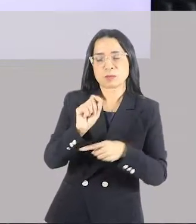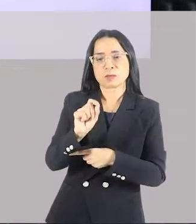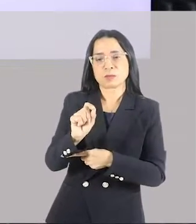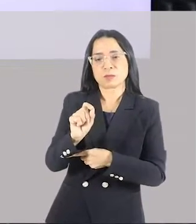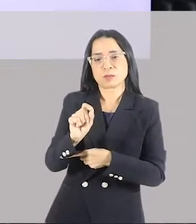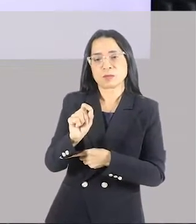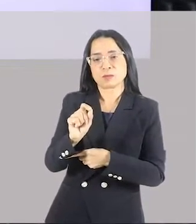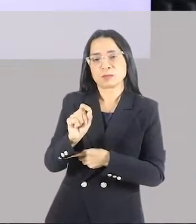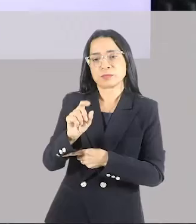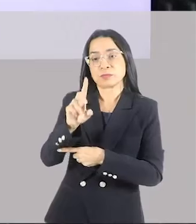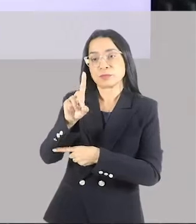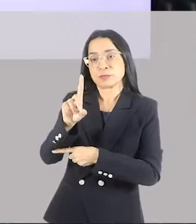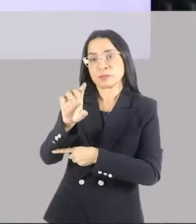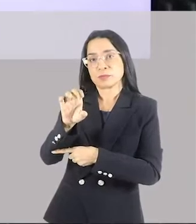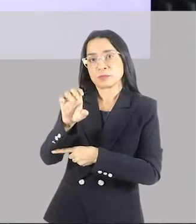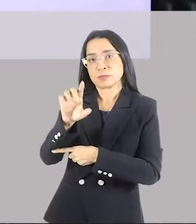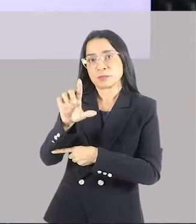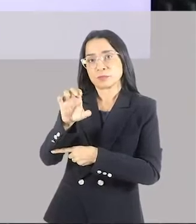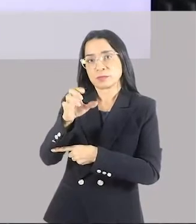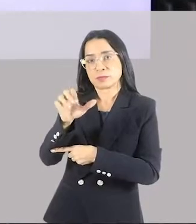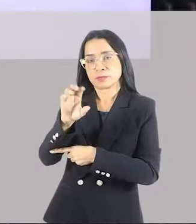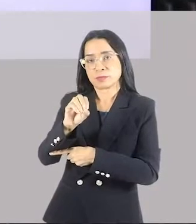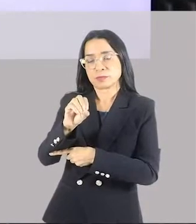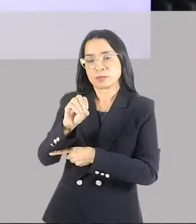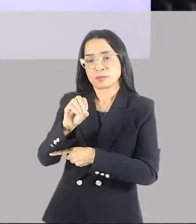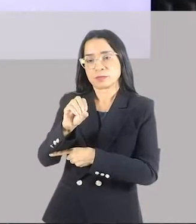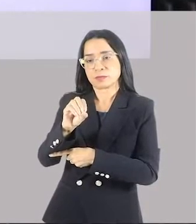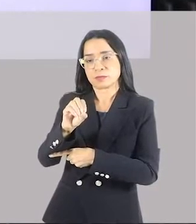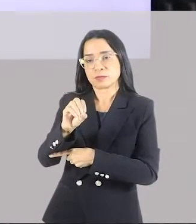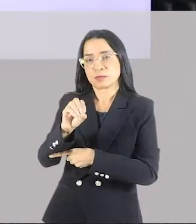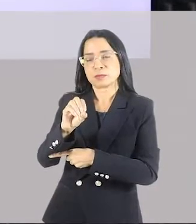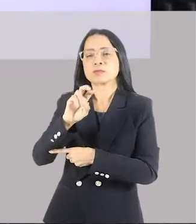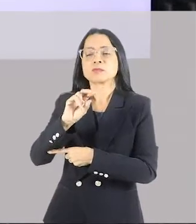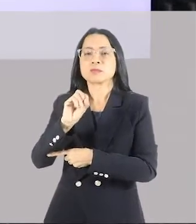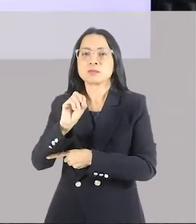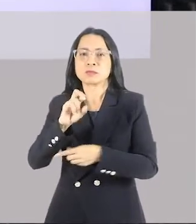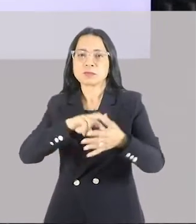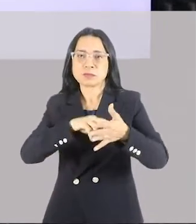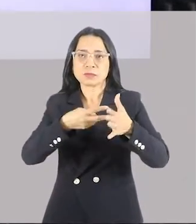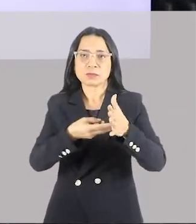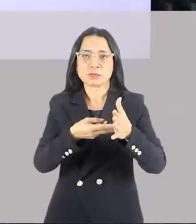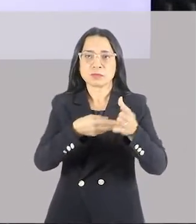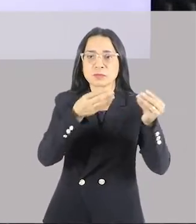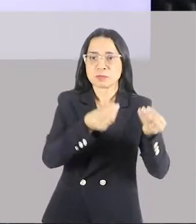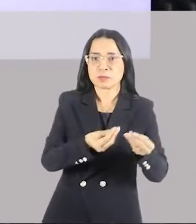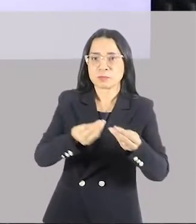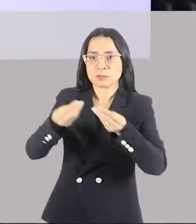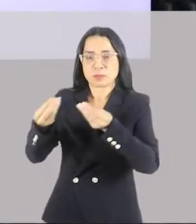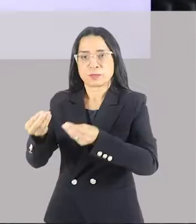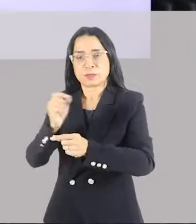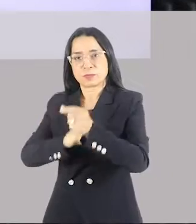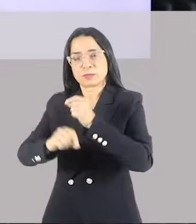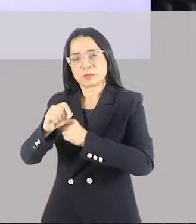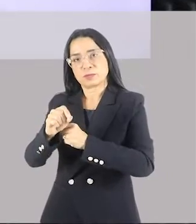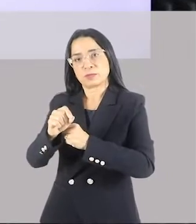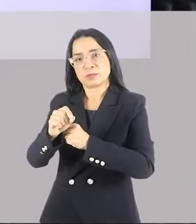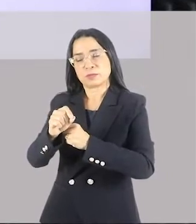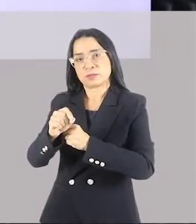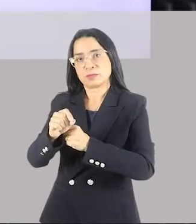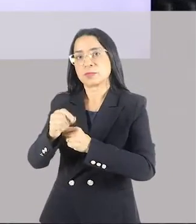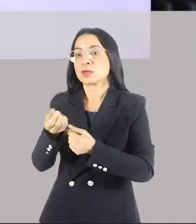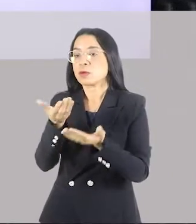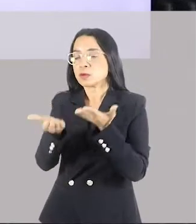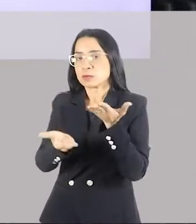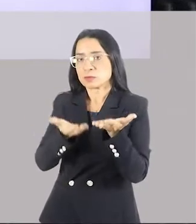o termo delegação negocial, ou seja, você transfere a delegação daquele serviço,